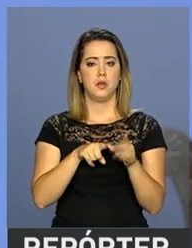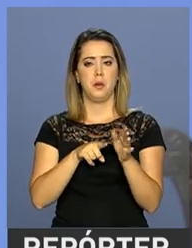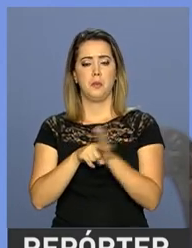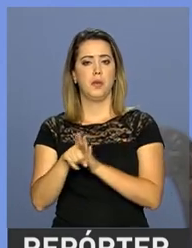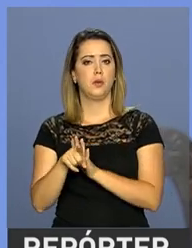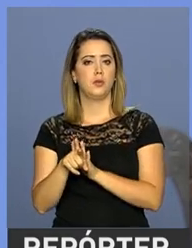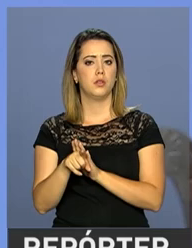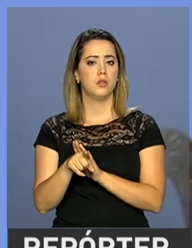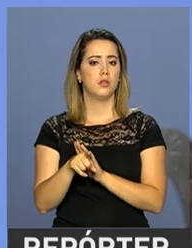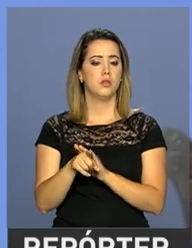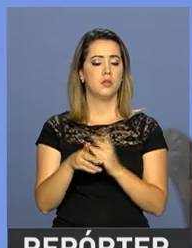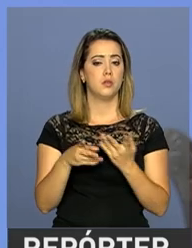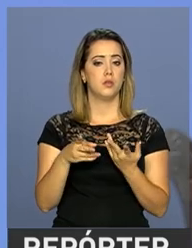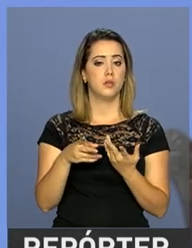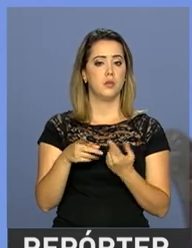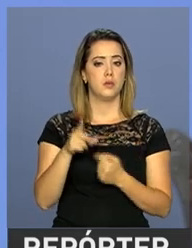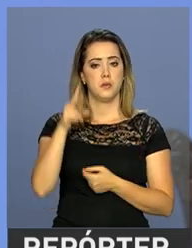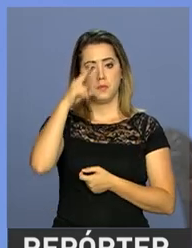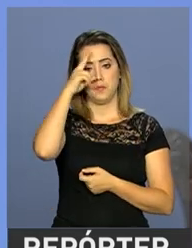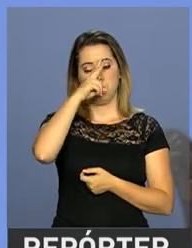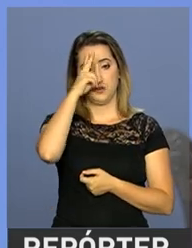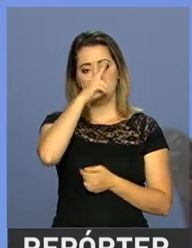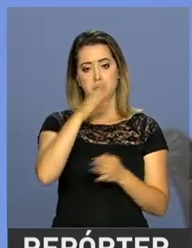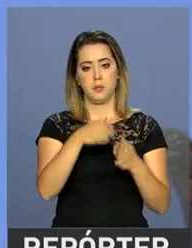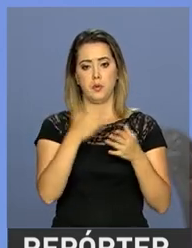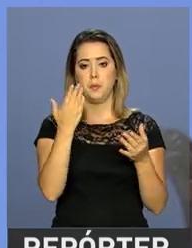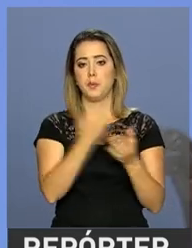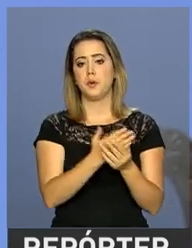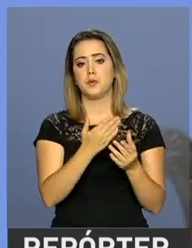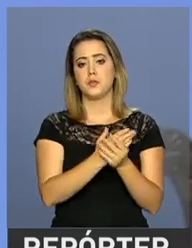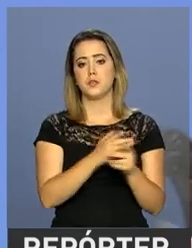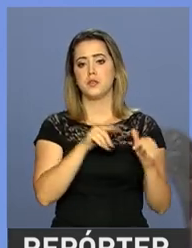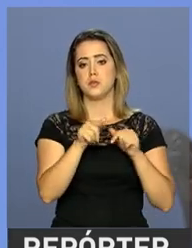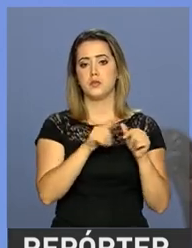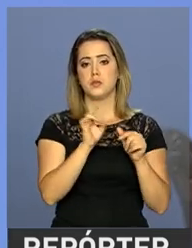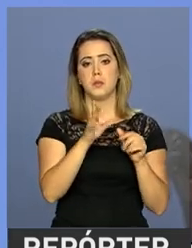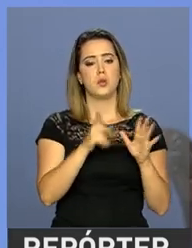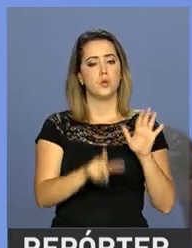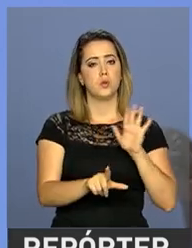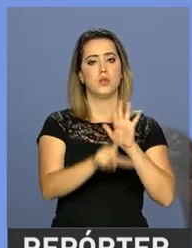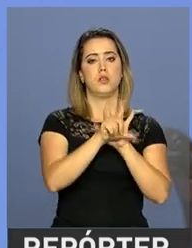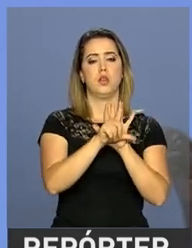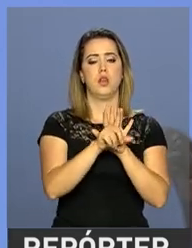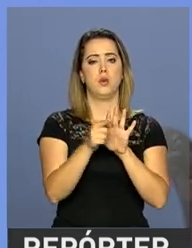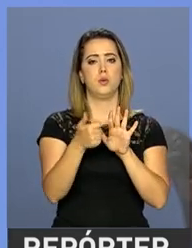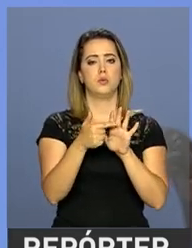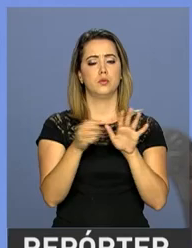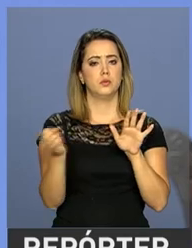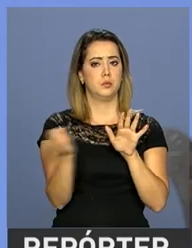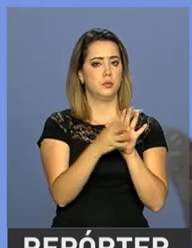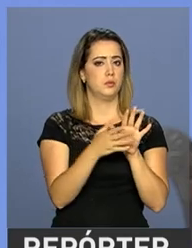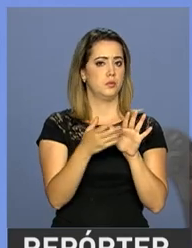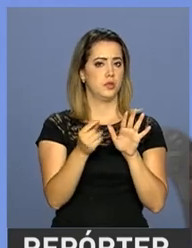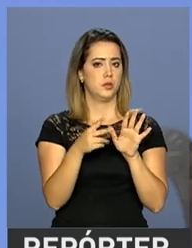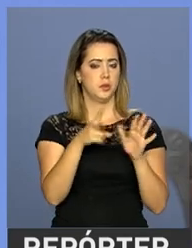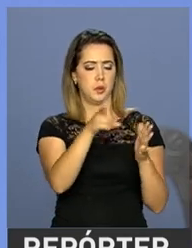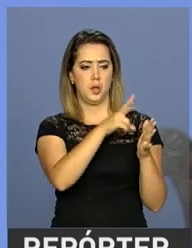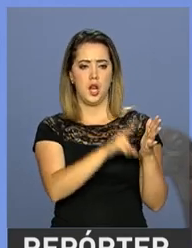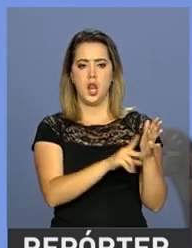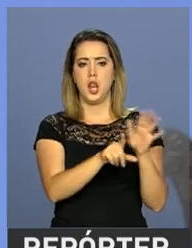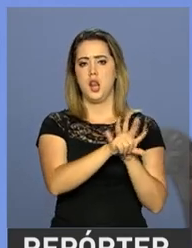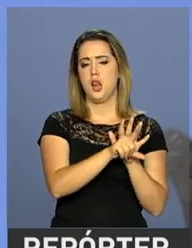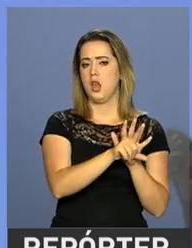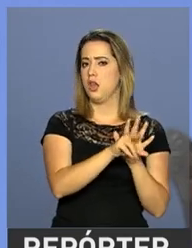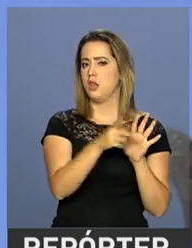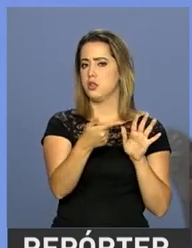esses pontos. Lembrando que a apelação se refere apenas a questões legais, né? Ou seja, não haverá um novo exame da